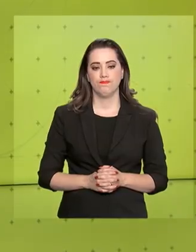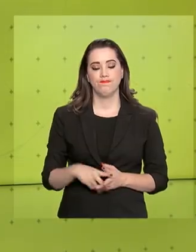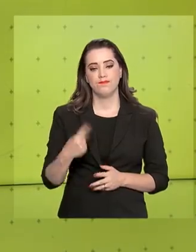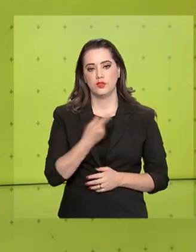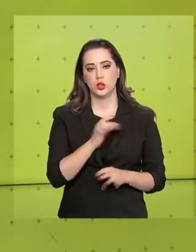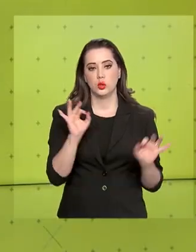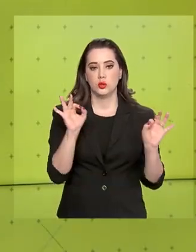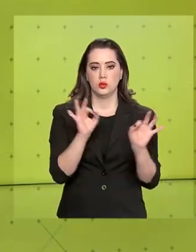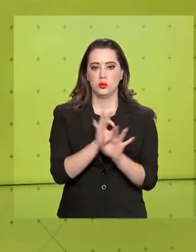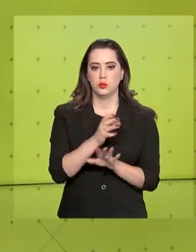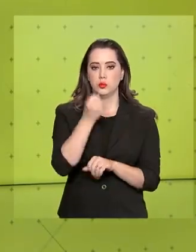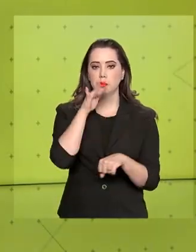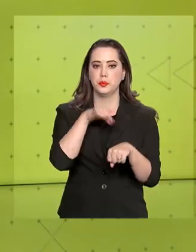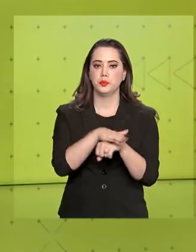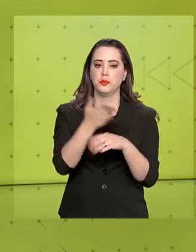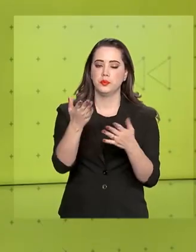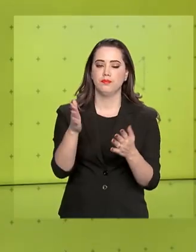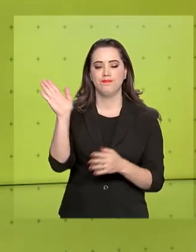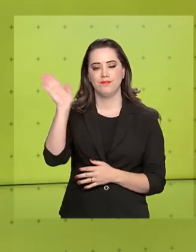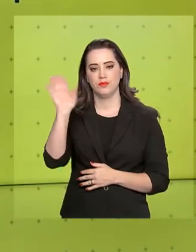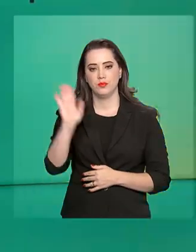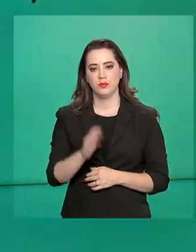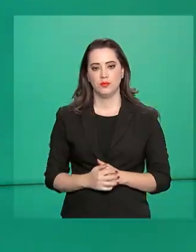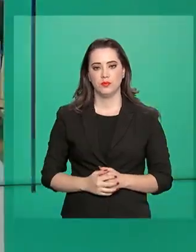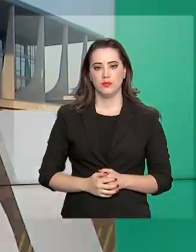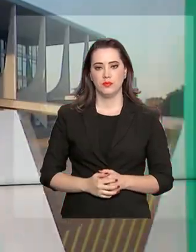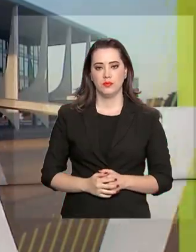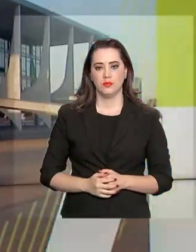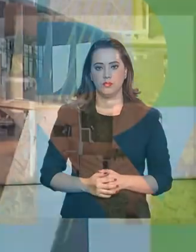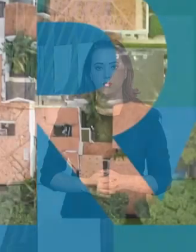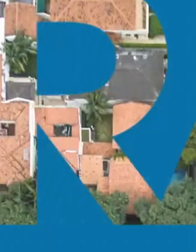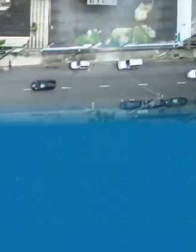A gente fica por aqui. Uma boa noite para você e até amanhã.